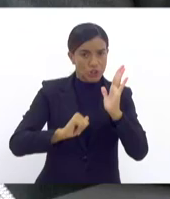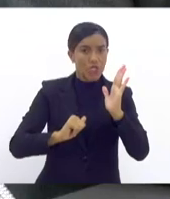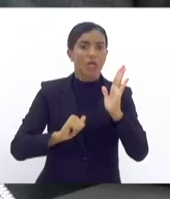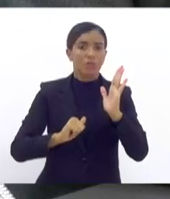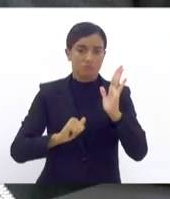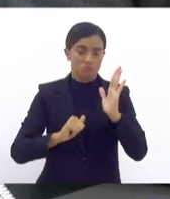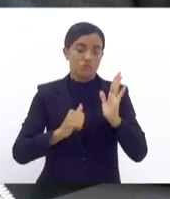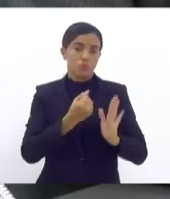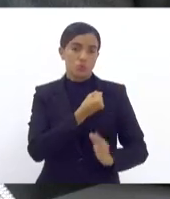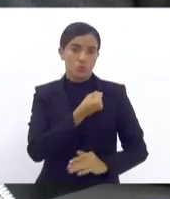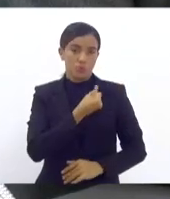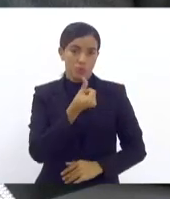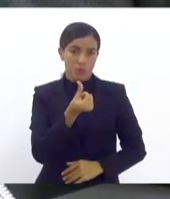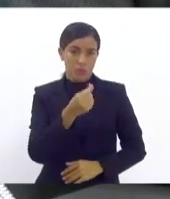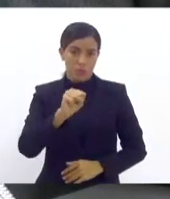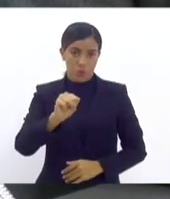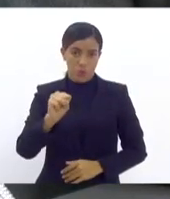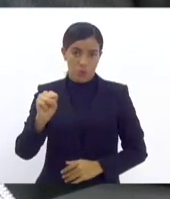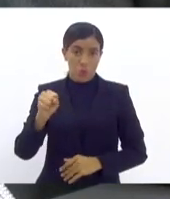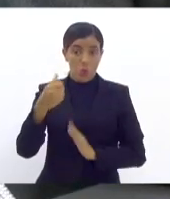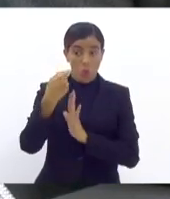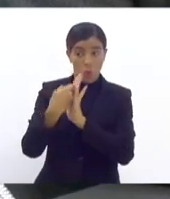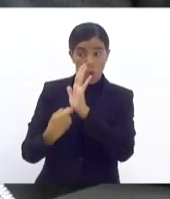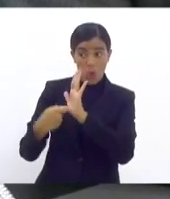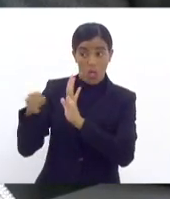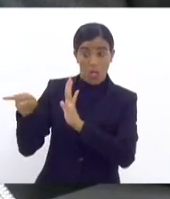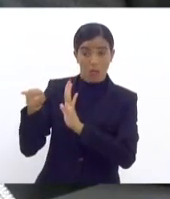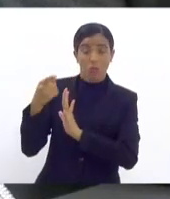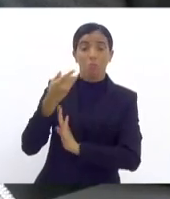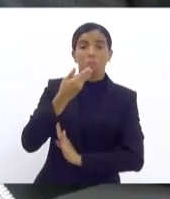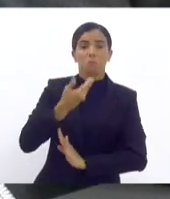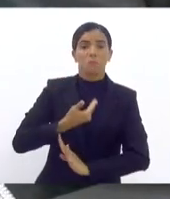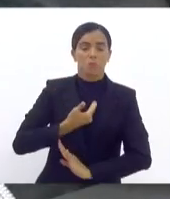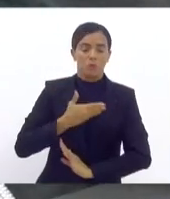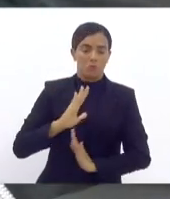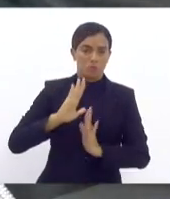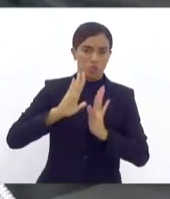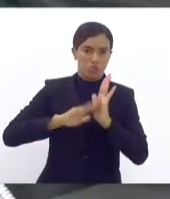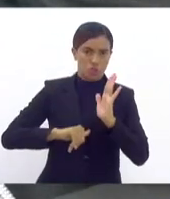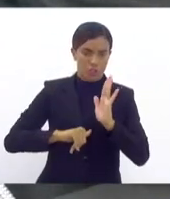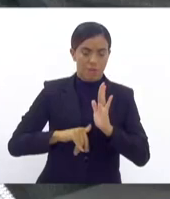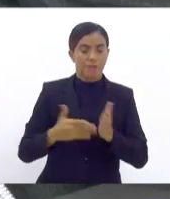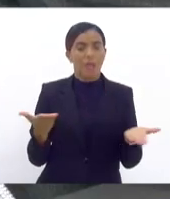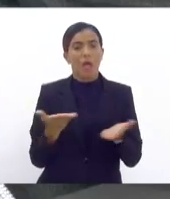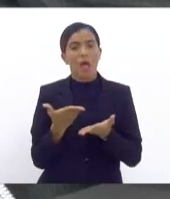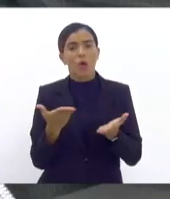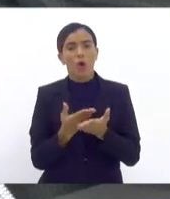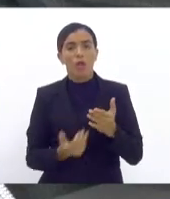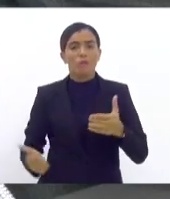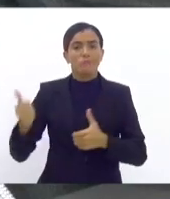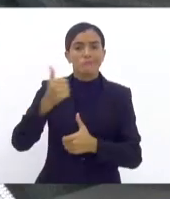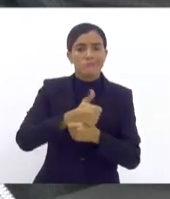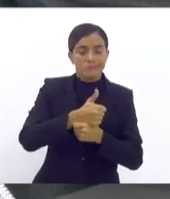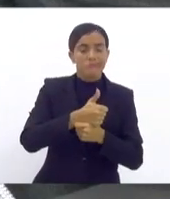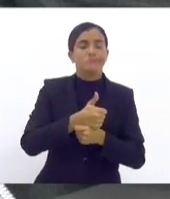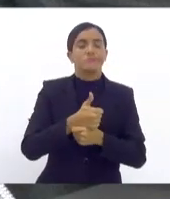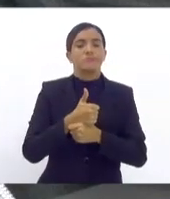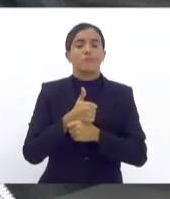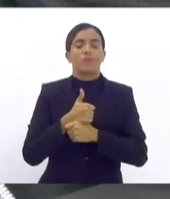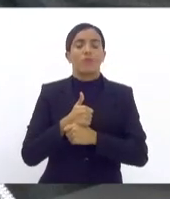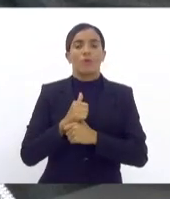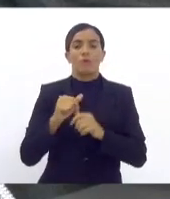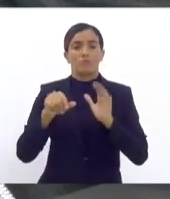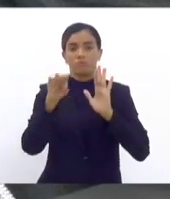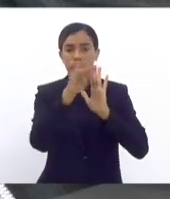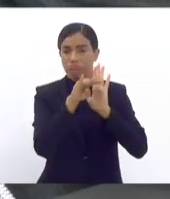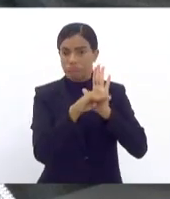aqui o 68, que foi retirado de pauta a pedido do relator. Eu vou botar em votação, em bloco, são os